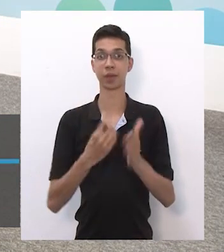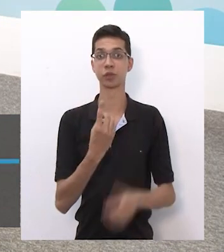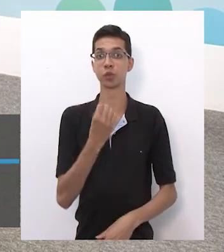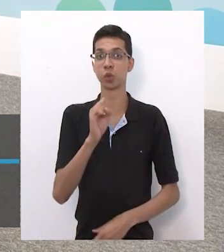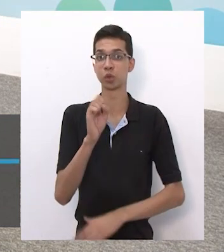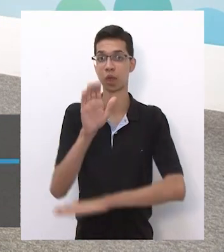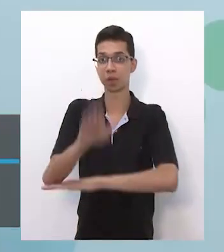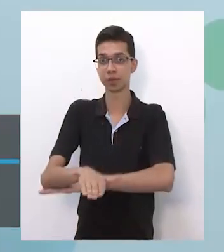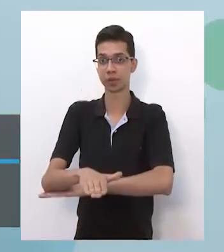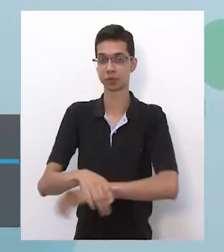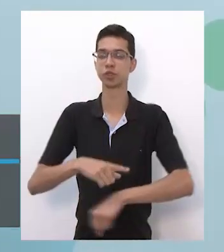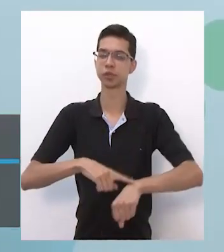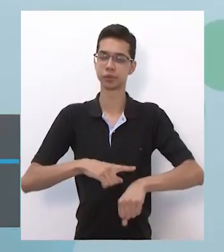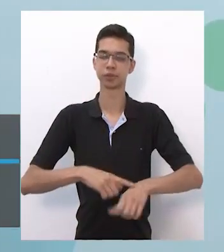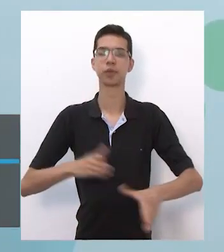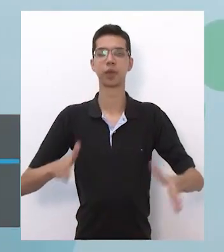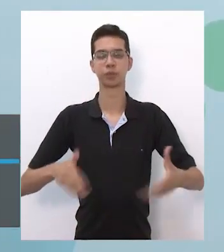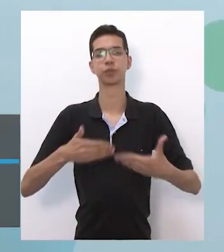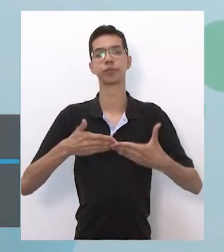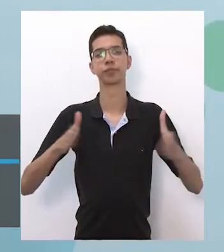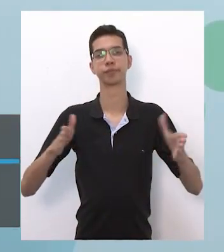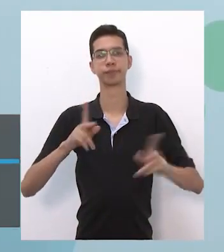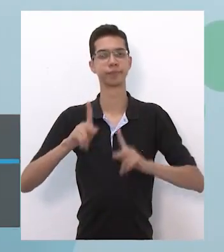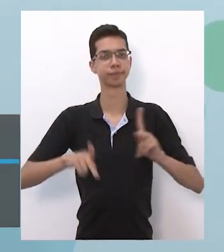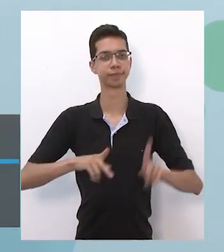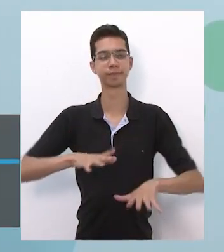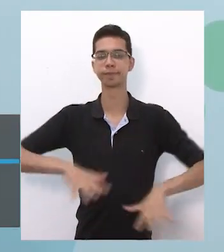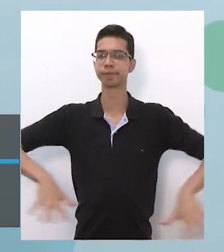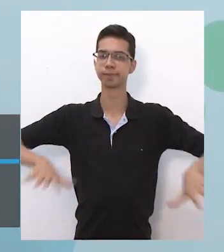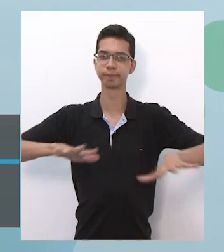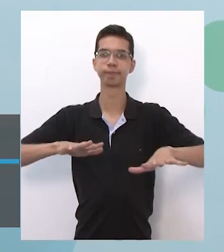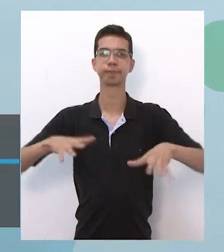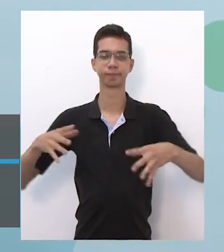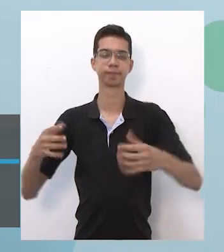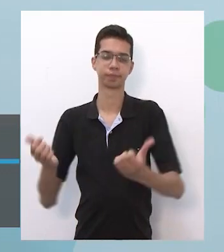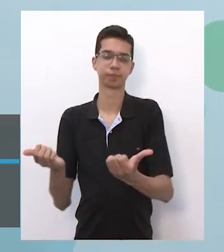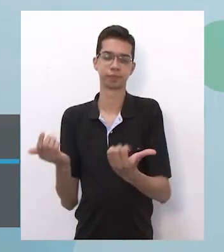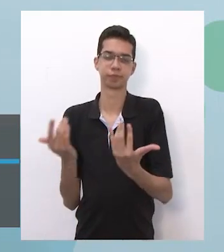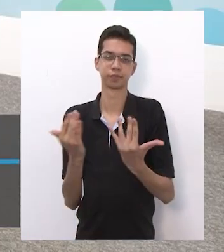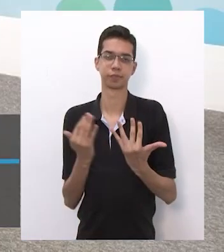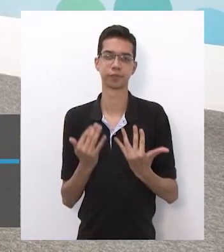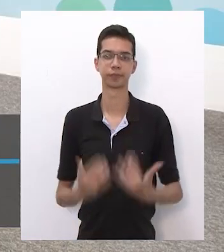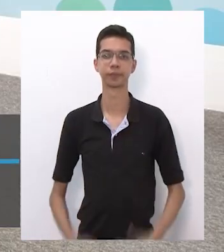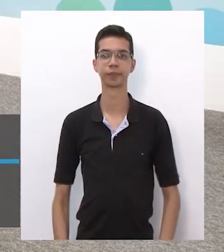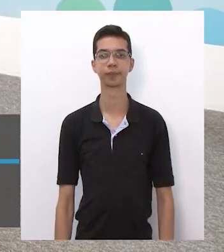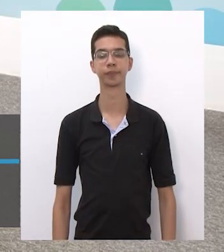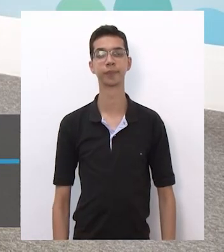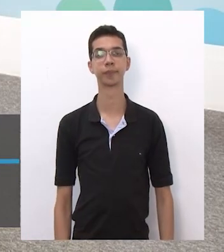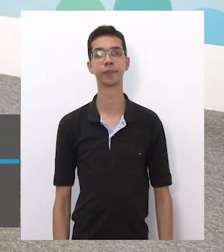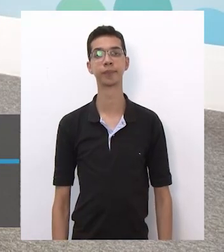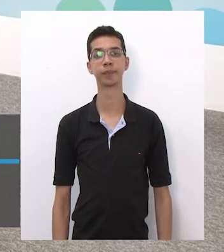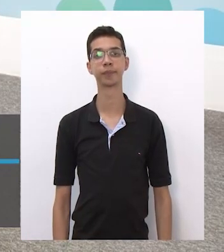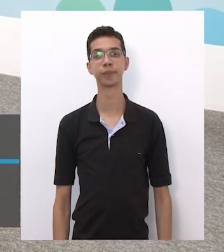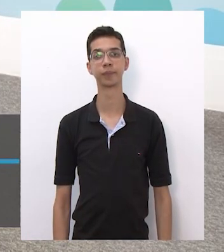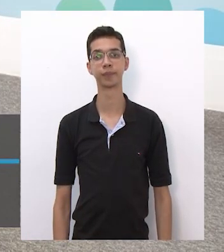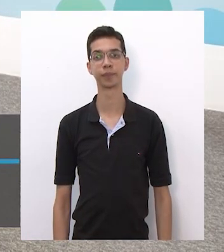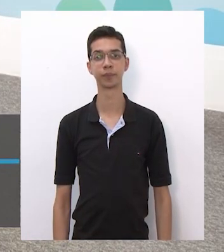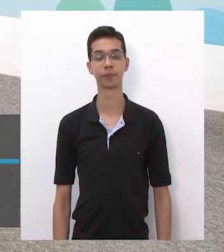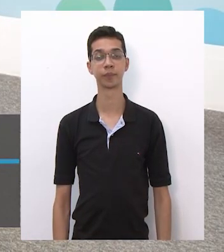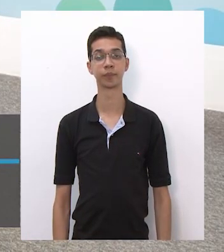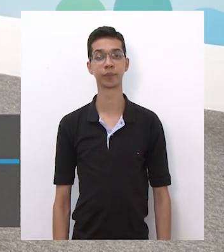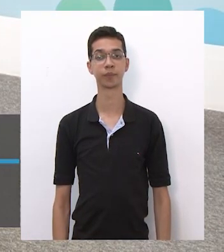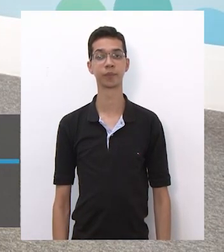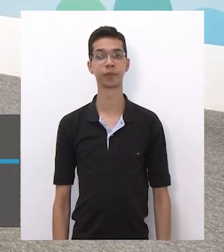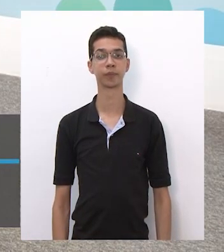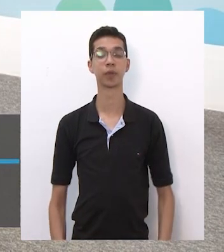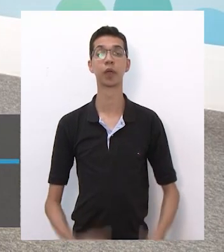esse período ele está aberto ao público, né? Quanto ao... Desculpa, a outra parte era... A outra pergunta é quanto